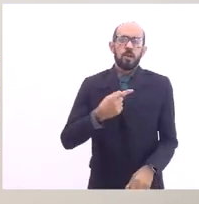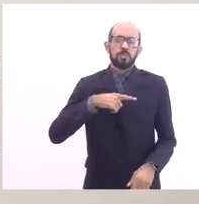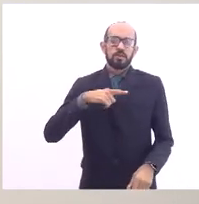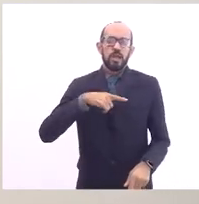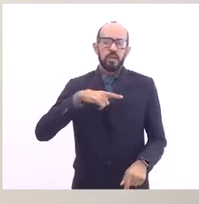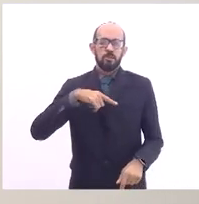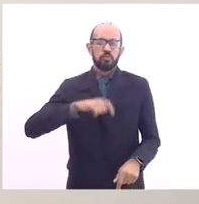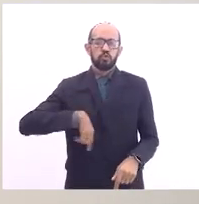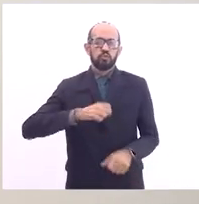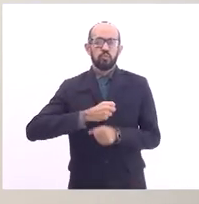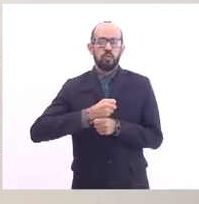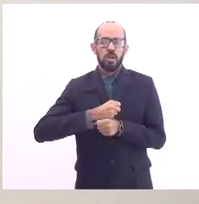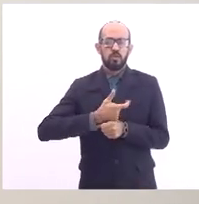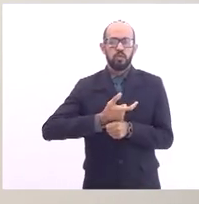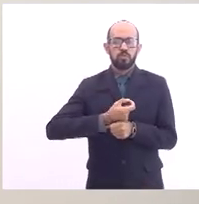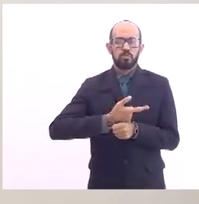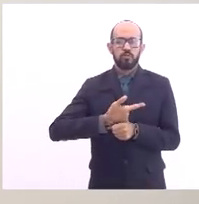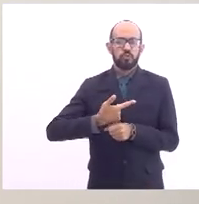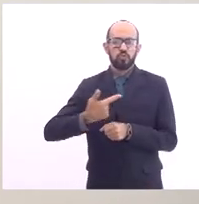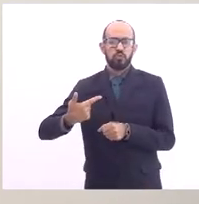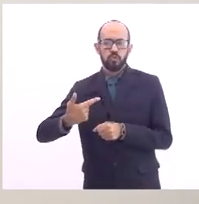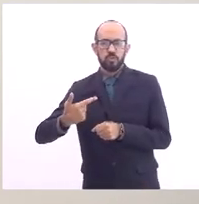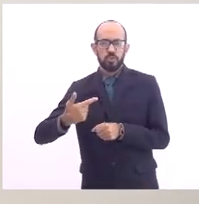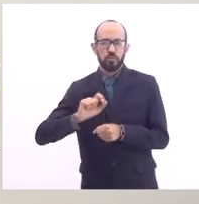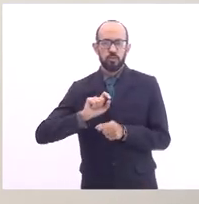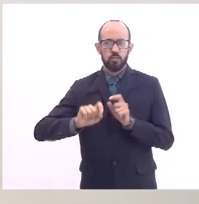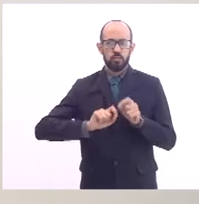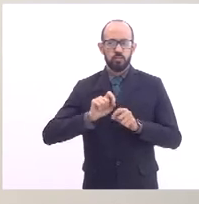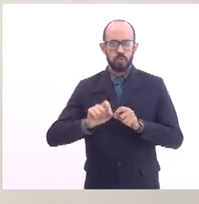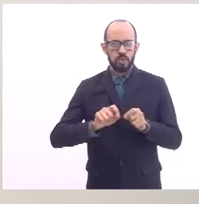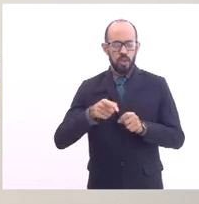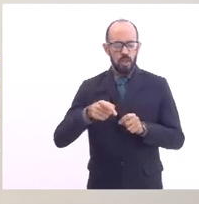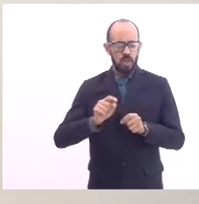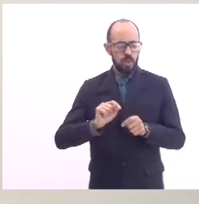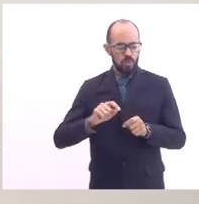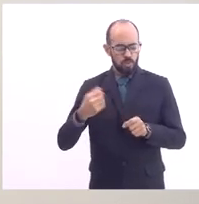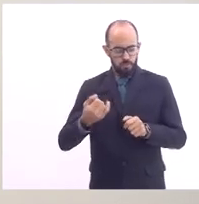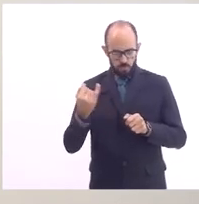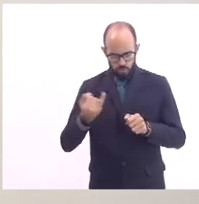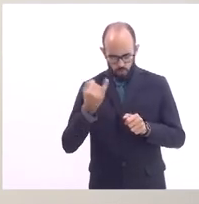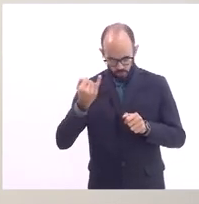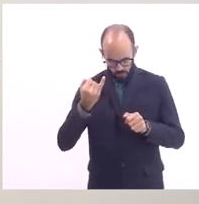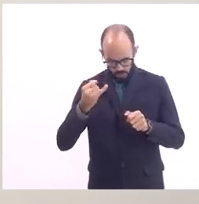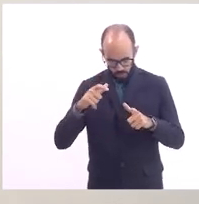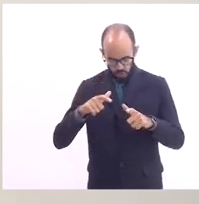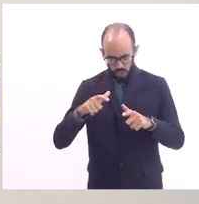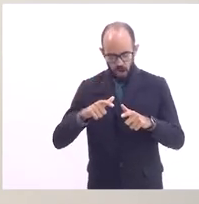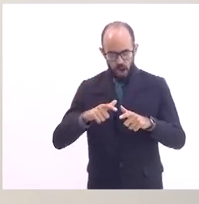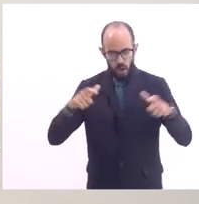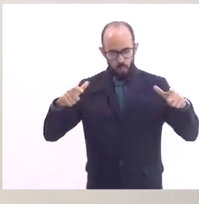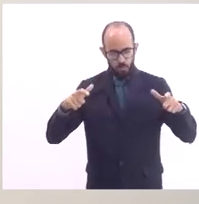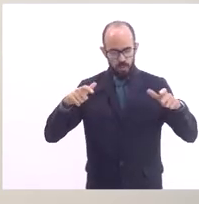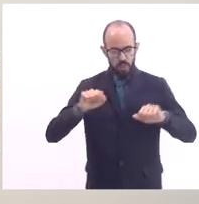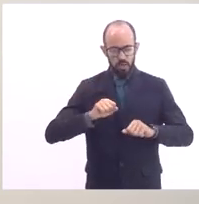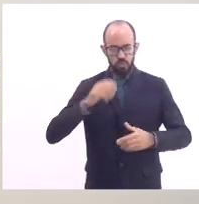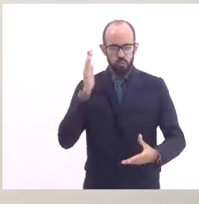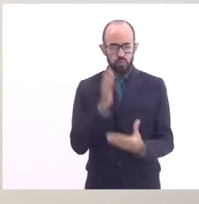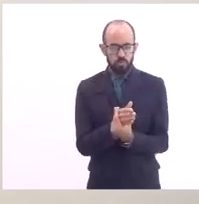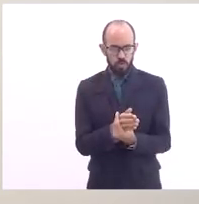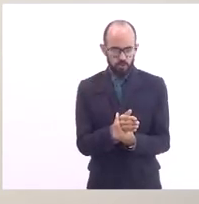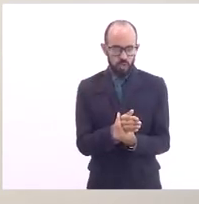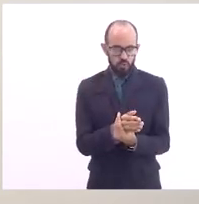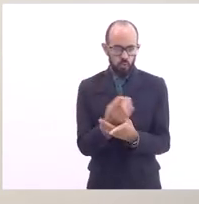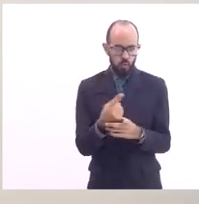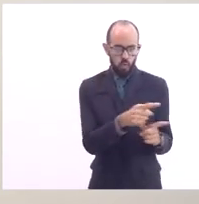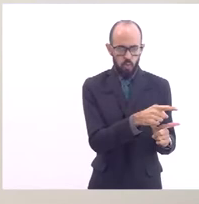no ano de 2022, aí, já um significativo quadro do aumento de demandas judiciais contra a Enel.